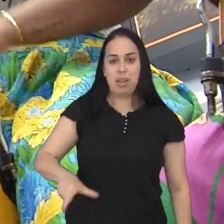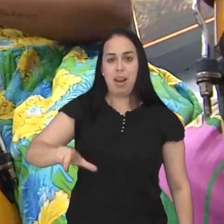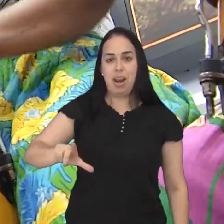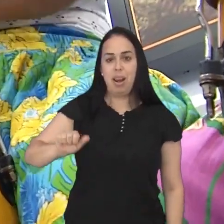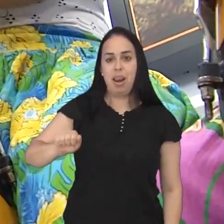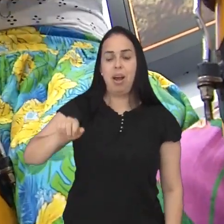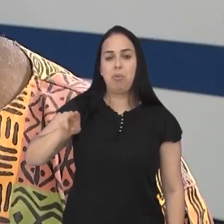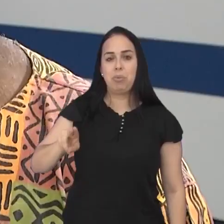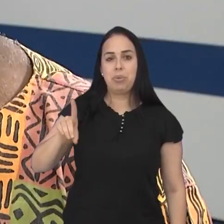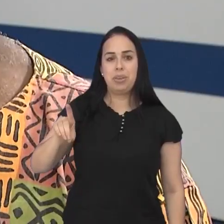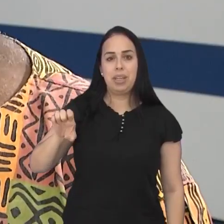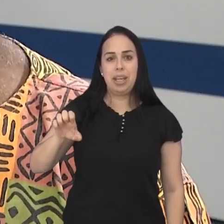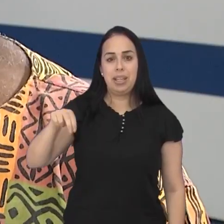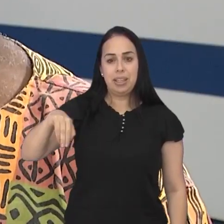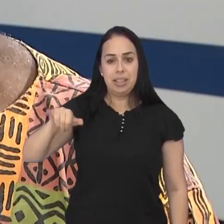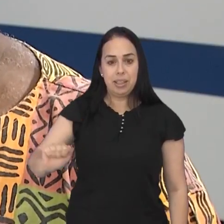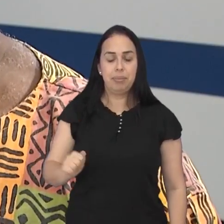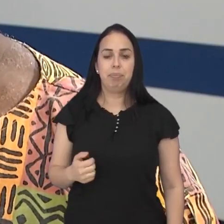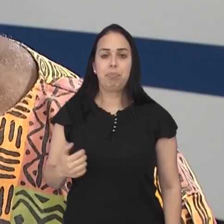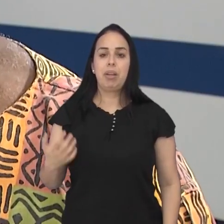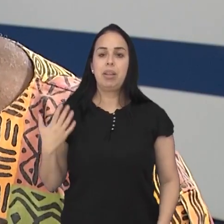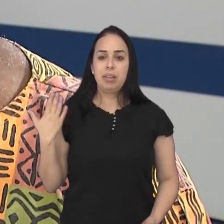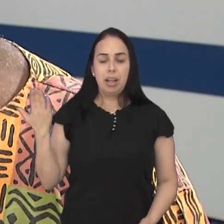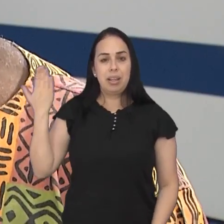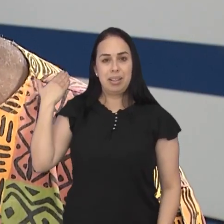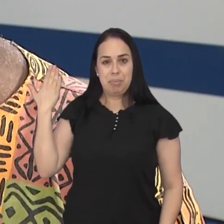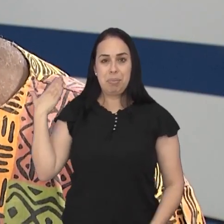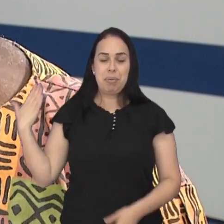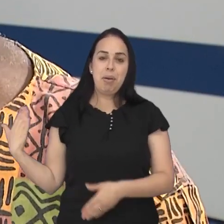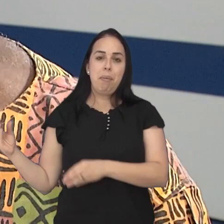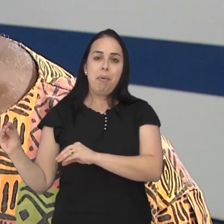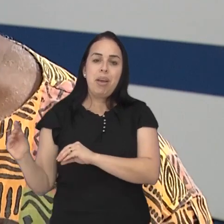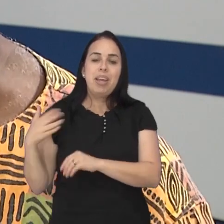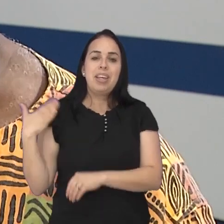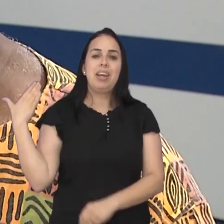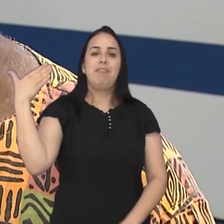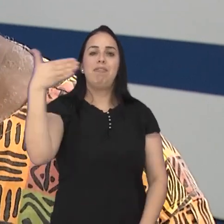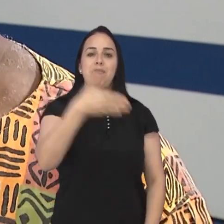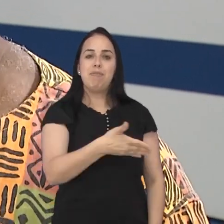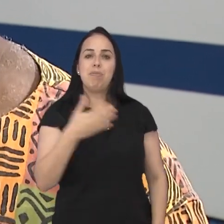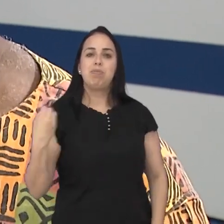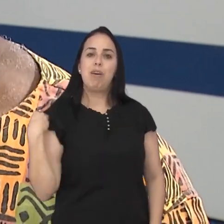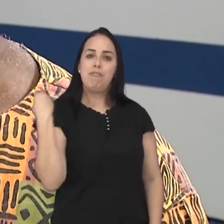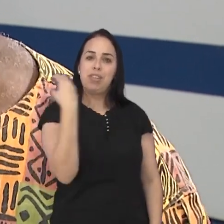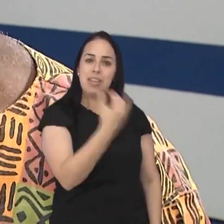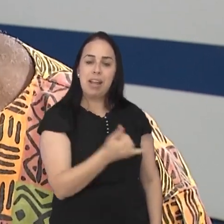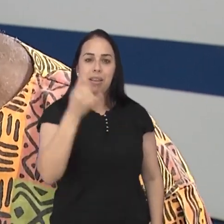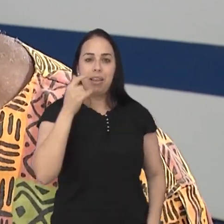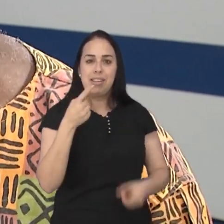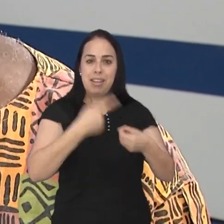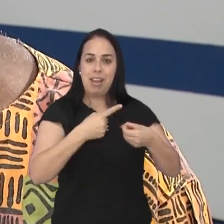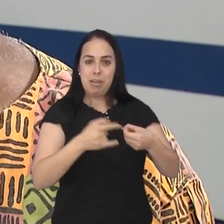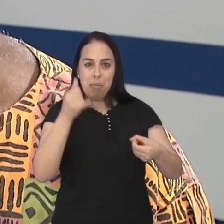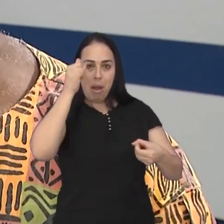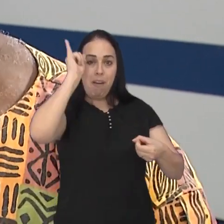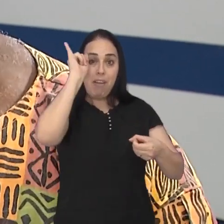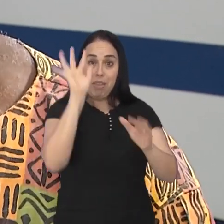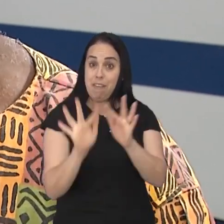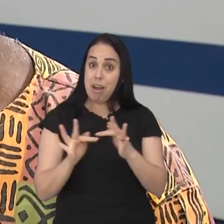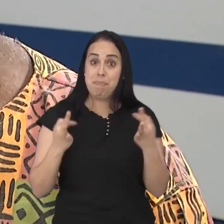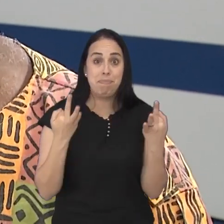mestre Laudeni. A gente saía daqui de São José dos Campos, a gente ia para Barra do Piraí para poder dançar jongo. E a família era